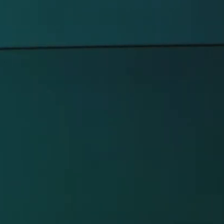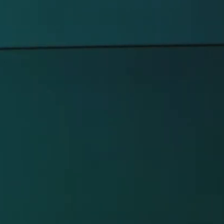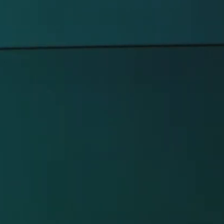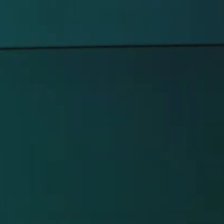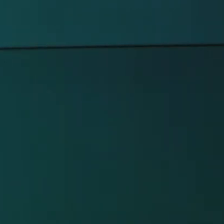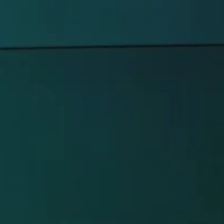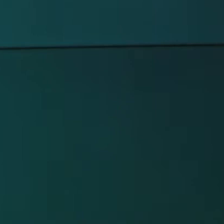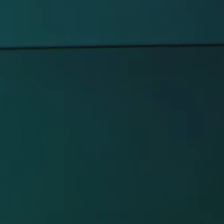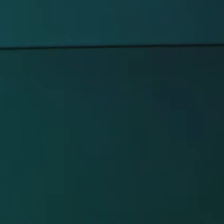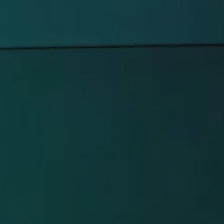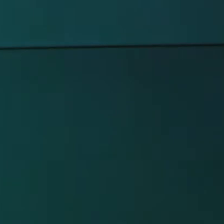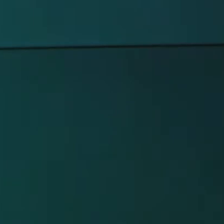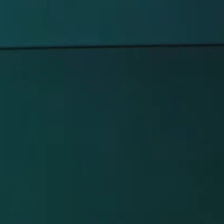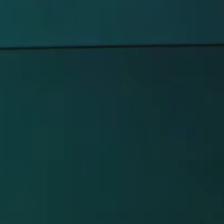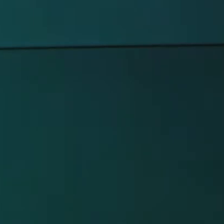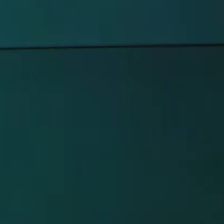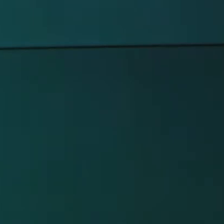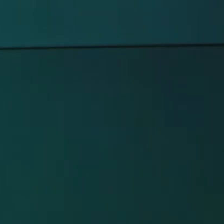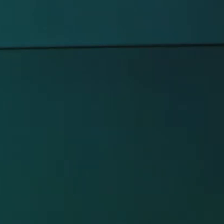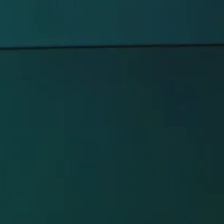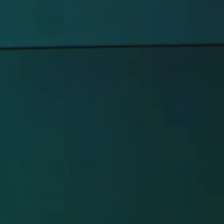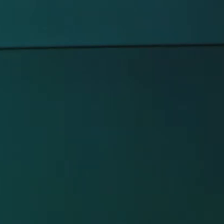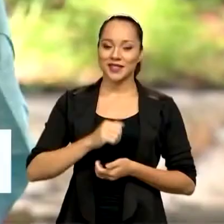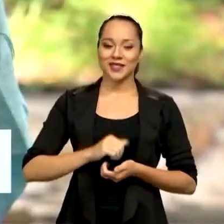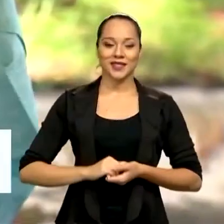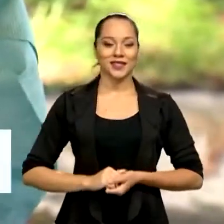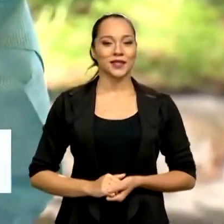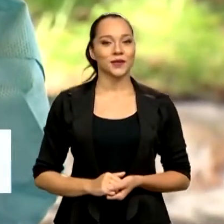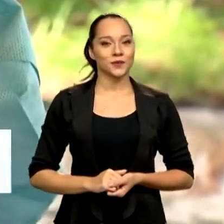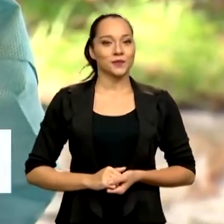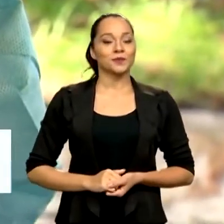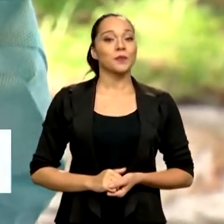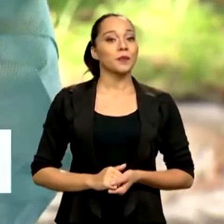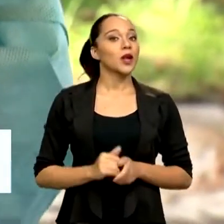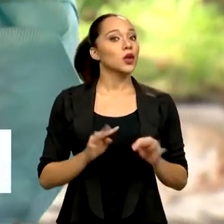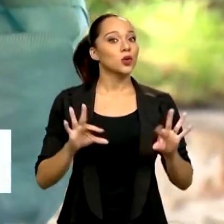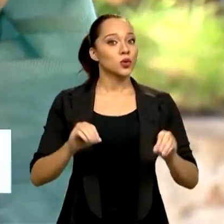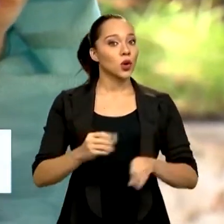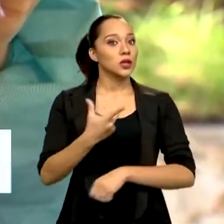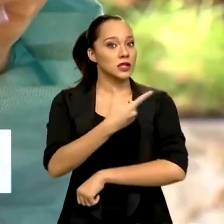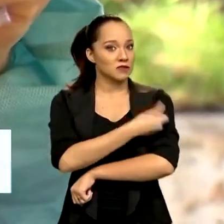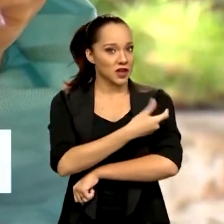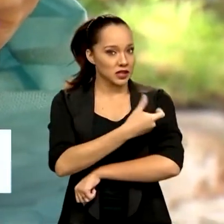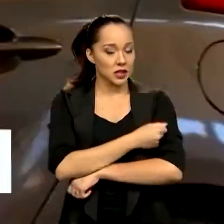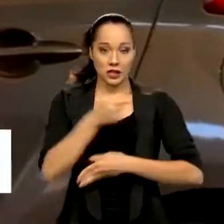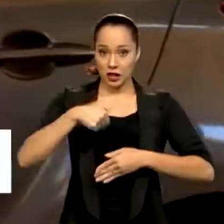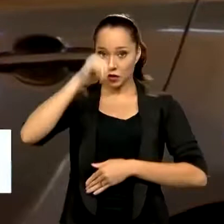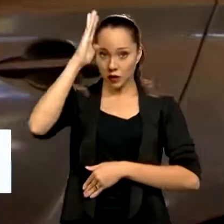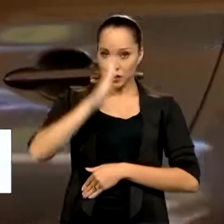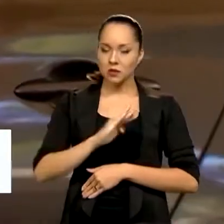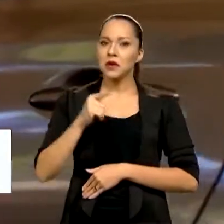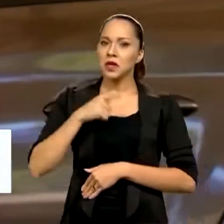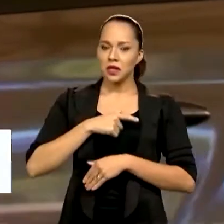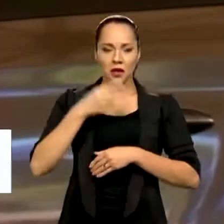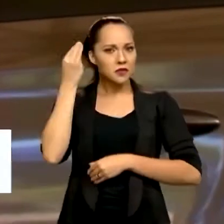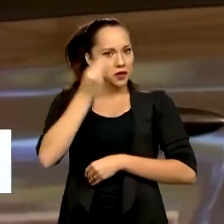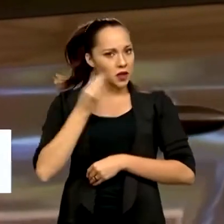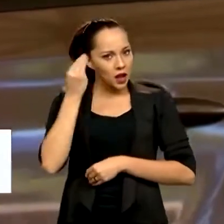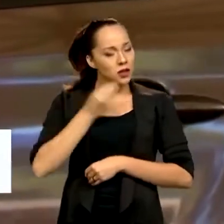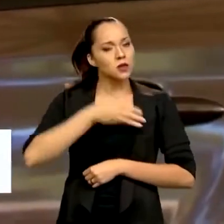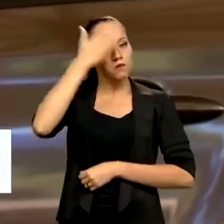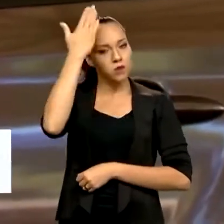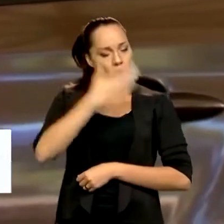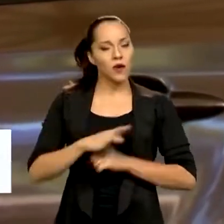as diferenças entre elas? Confira na reportagem. Todas as vacinas disponíveis aqui no Brasil passaram por testes que